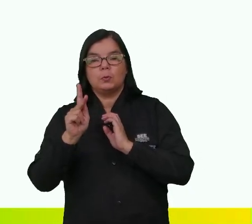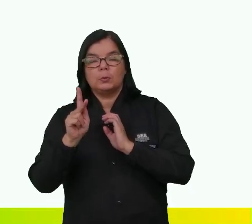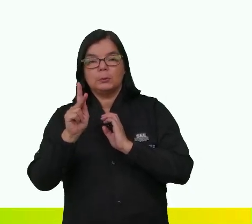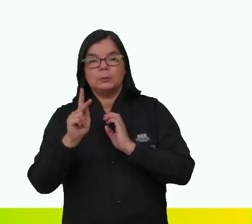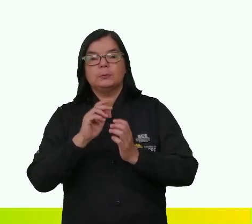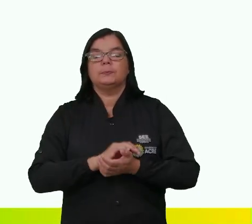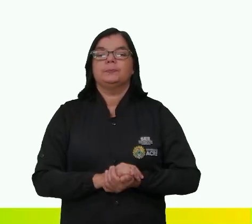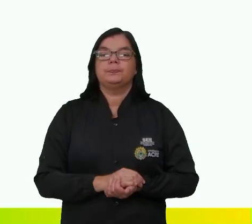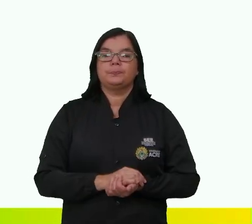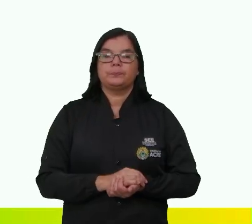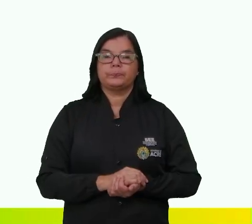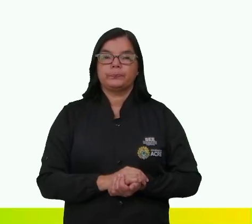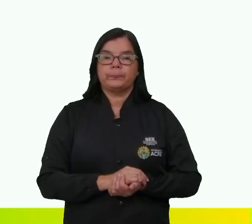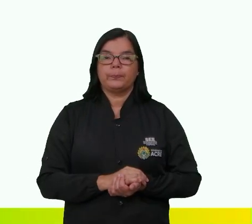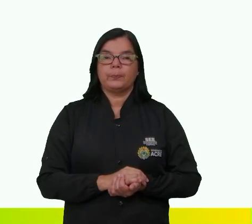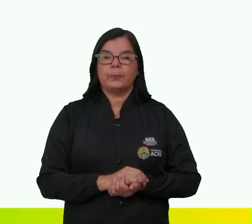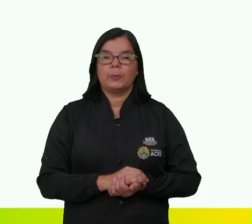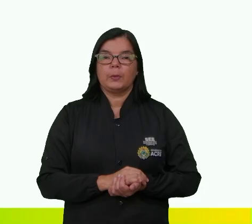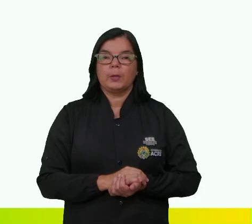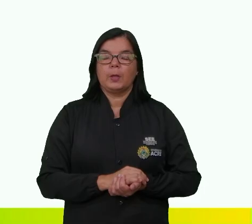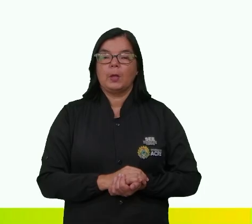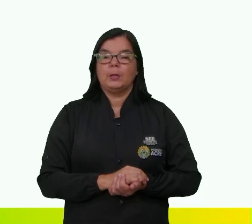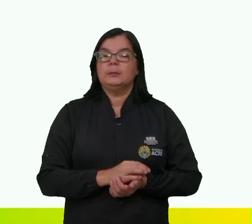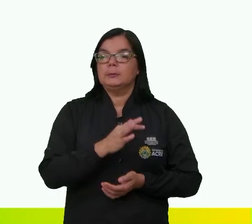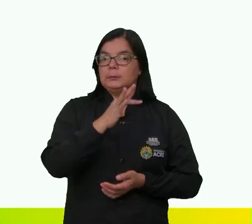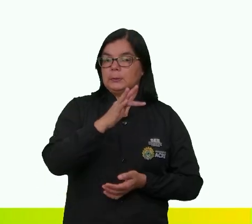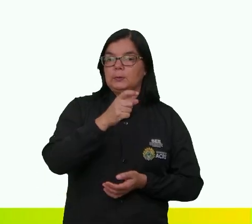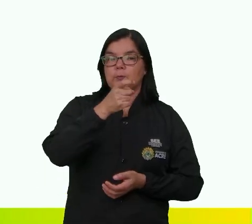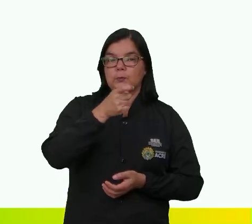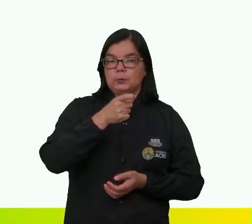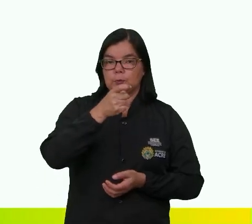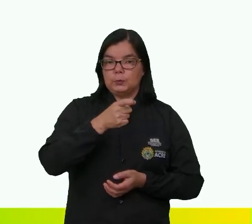relativamente à função na forma